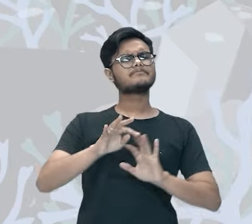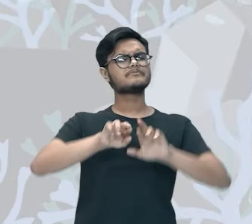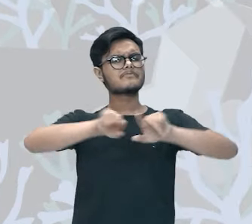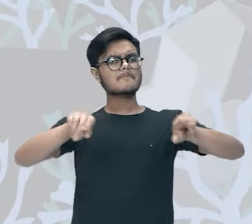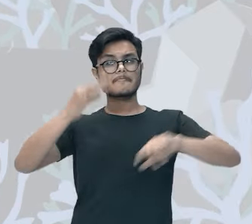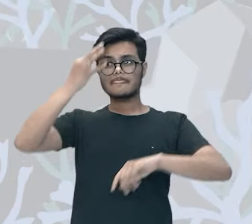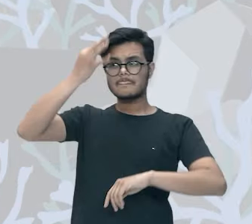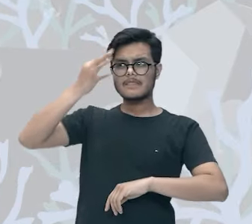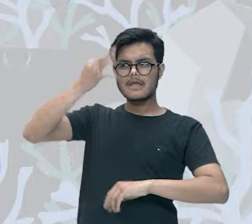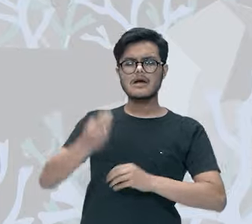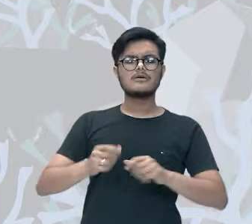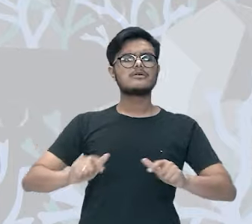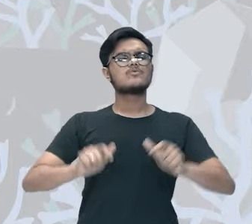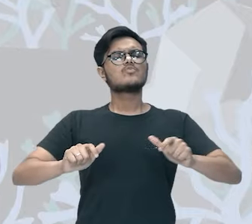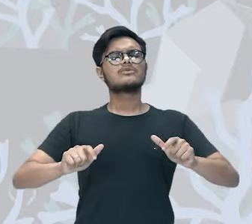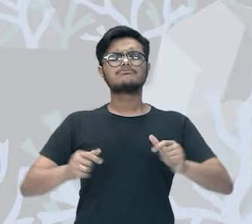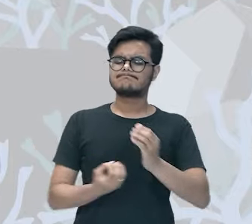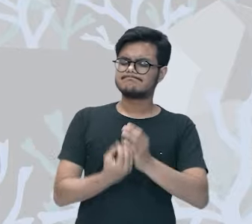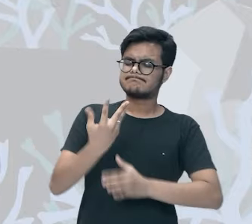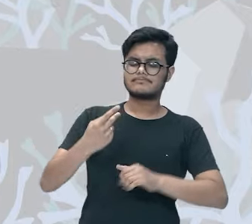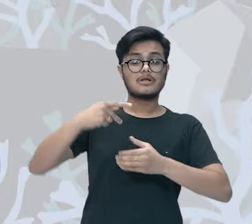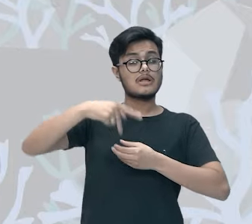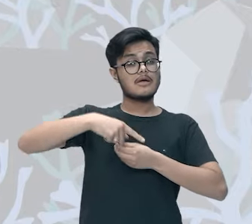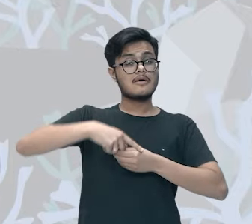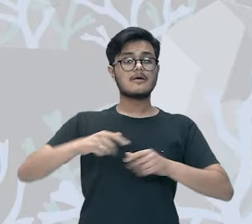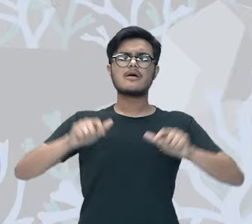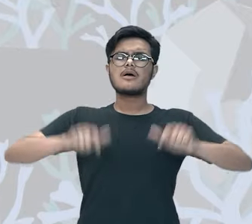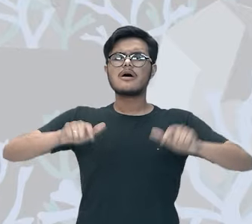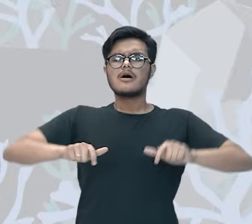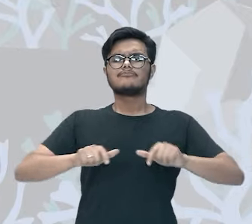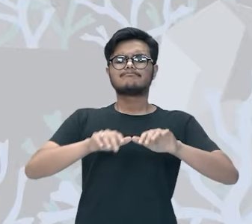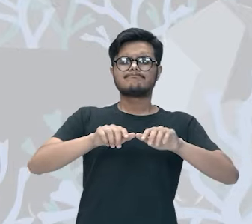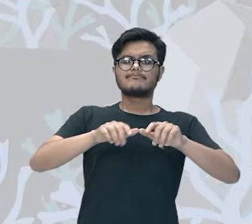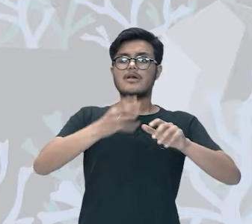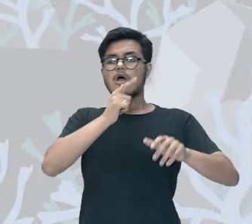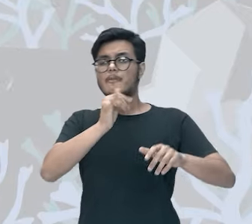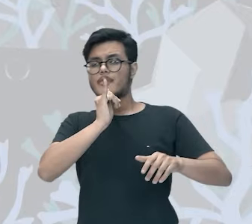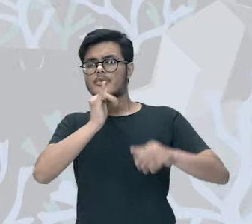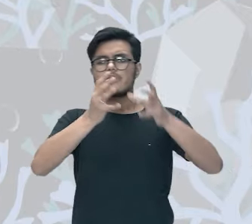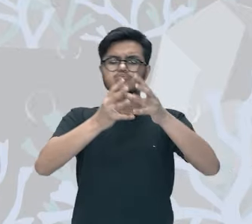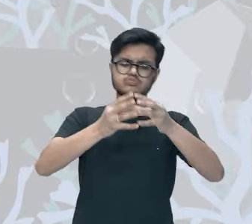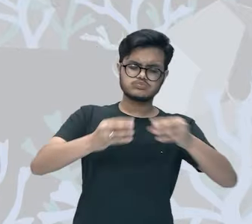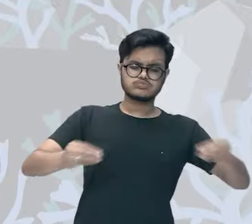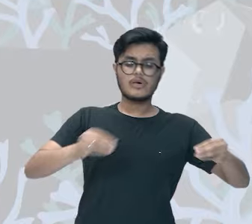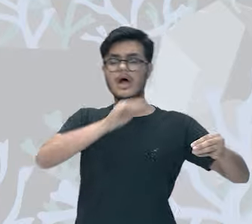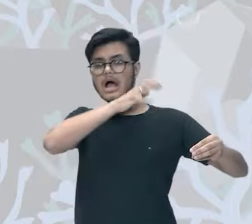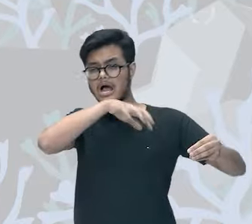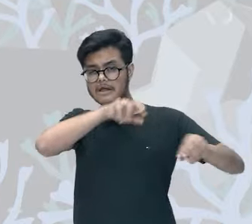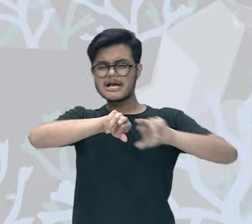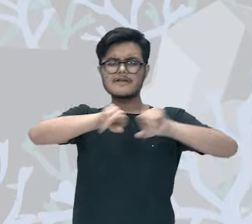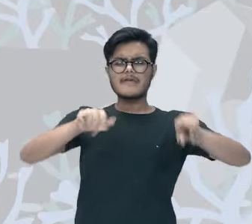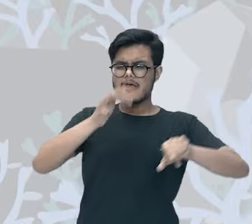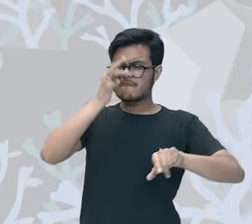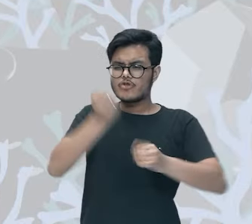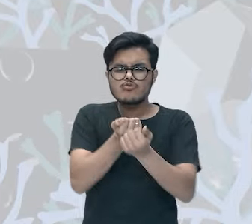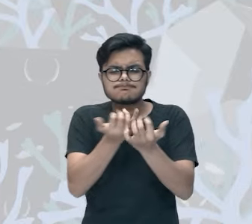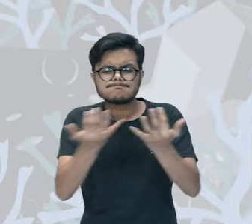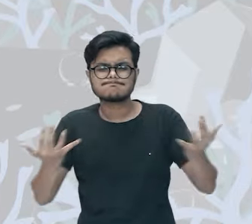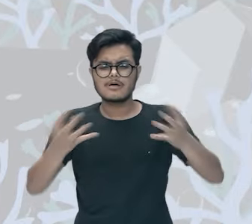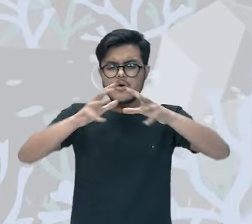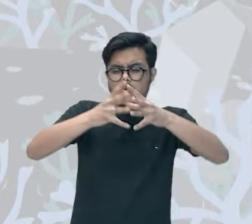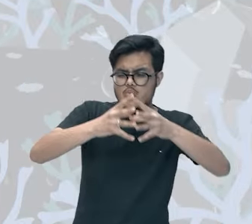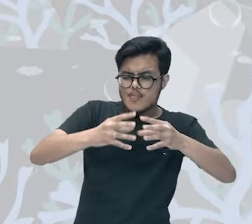Contudo, a mais aceita diz que o petróleo é oriundo da sedimentação de matéria orgânica, animal e vegetal, que foi